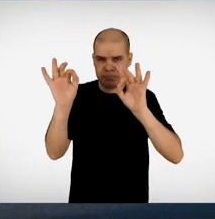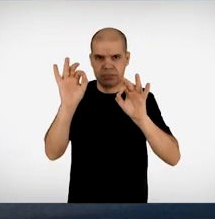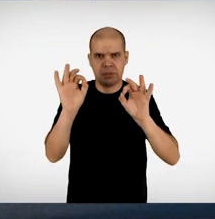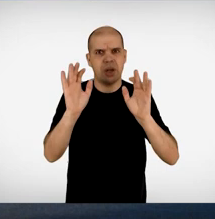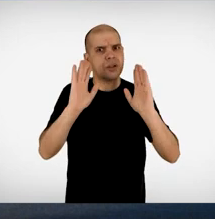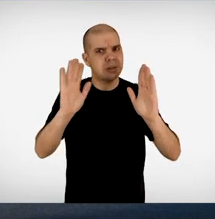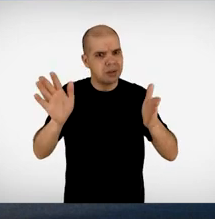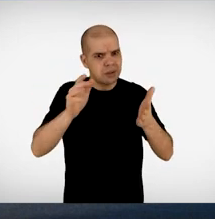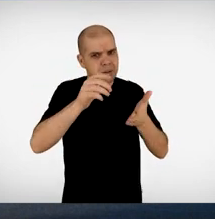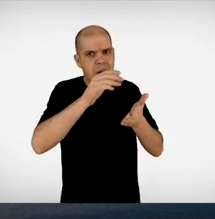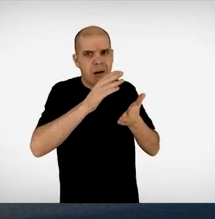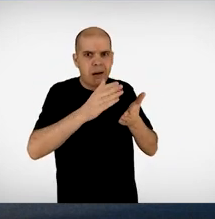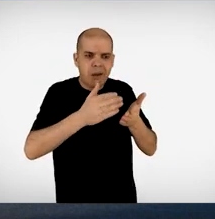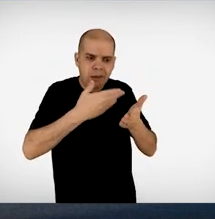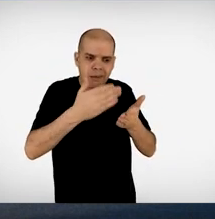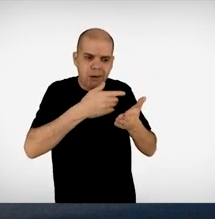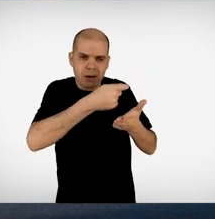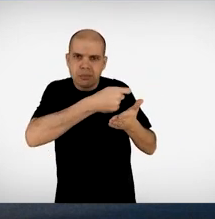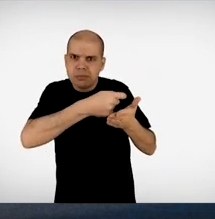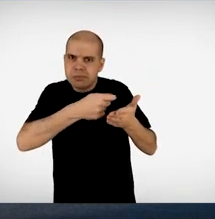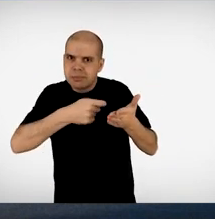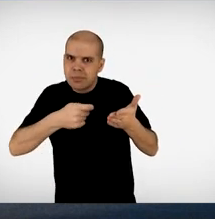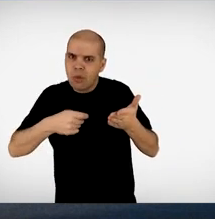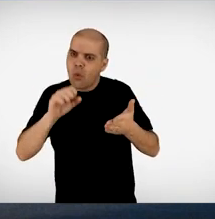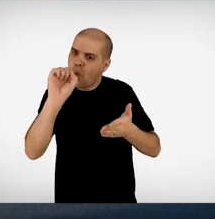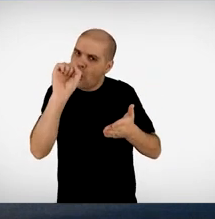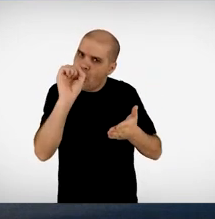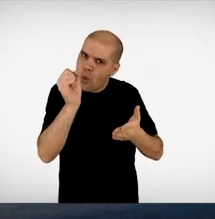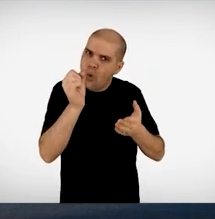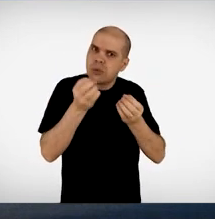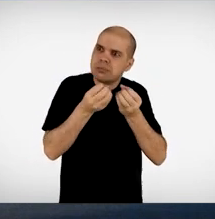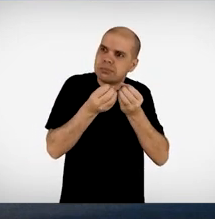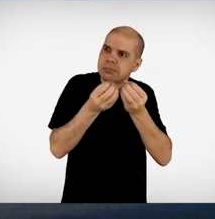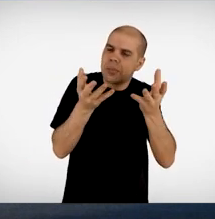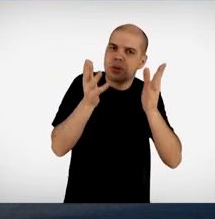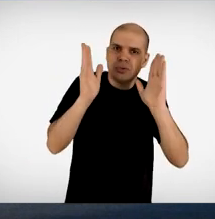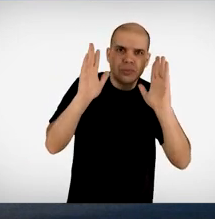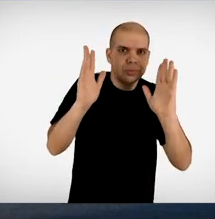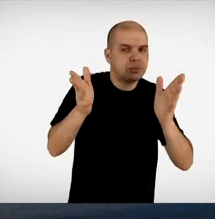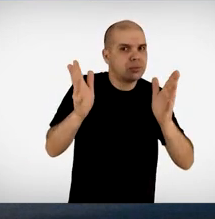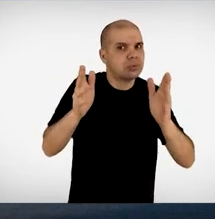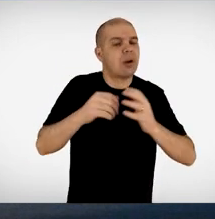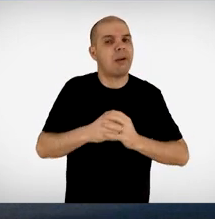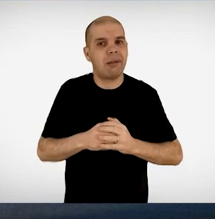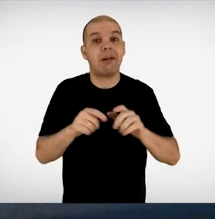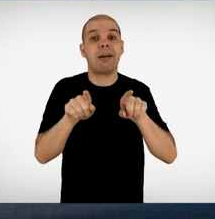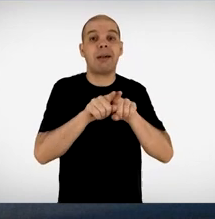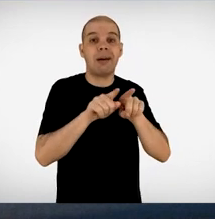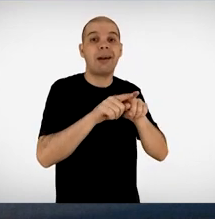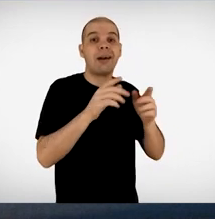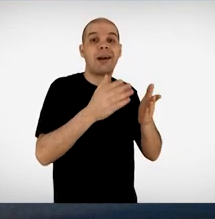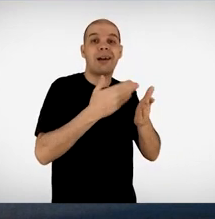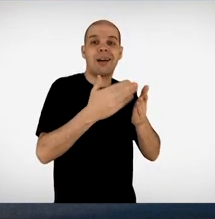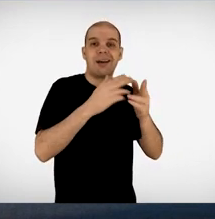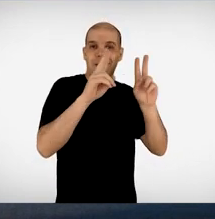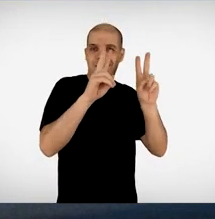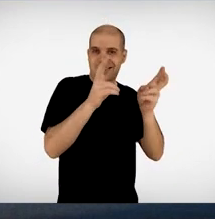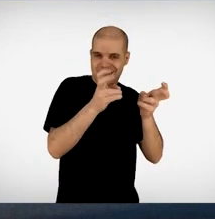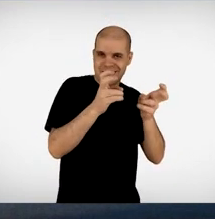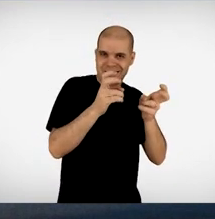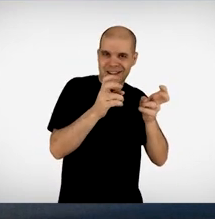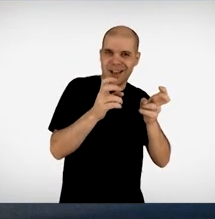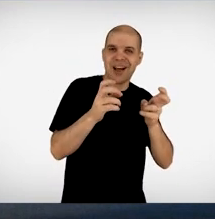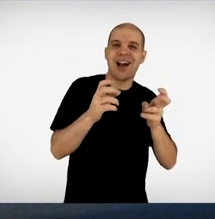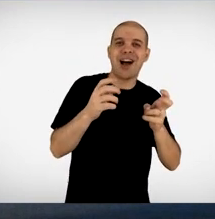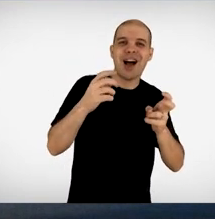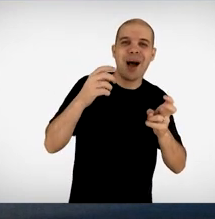psicanálise. Tem 8 livros publicados, sendo que 3 são pela Companhia das Letras, e o livro Depois a Louca Sou Eu,